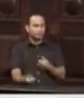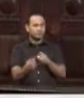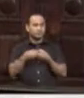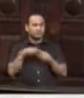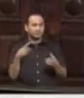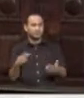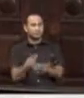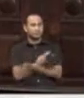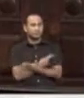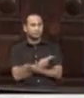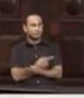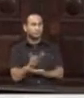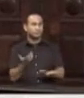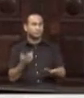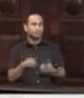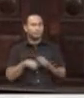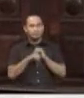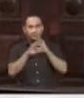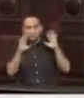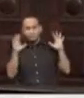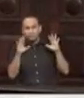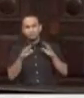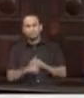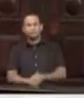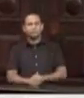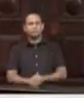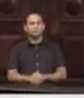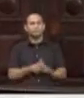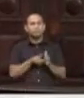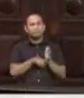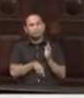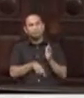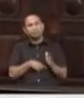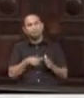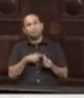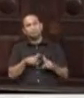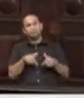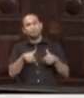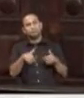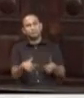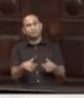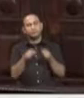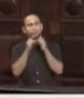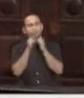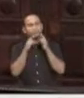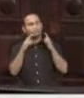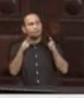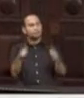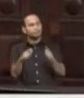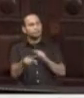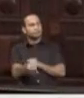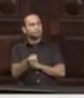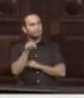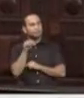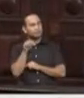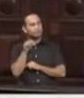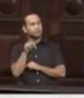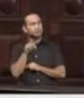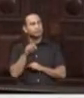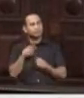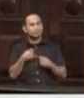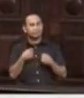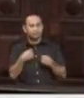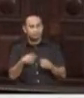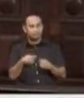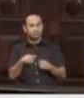acontecer sem um mínimo de transparência, sem um mínimo de participação dessa casa na definição dos incentivos que devem ou não